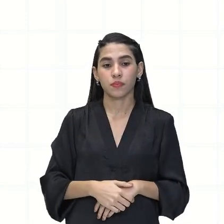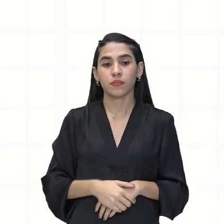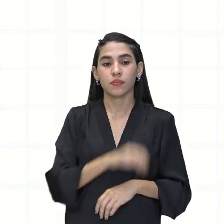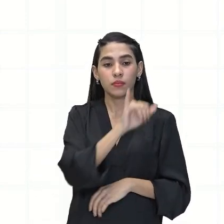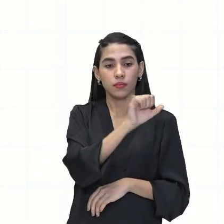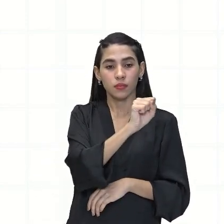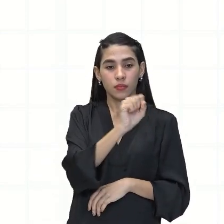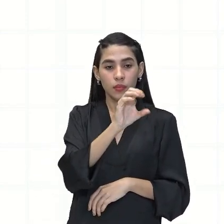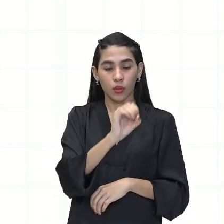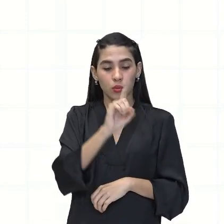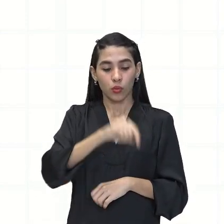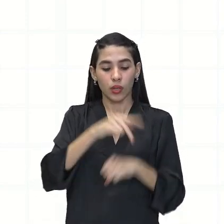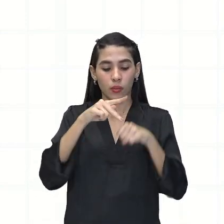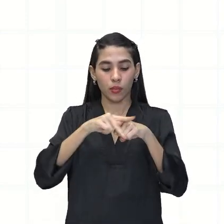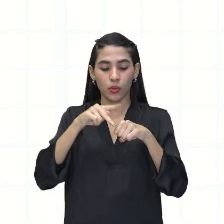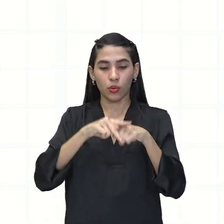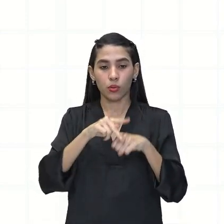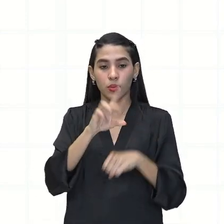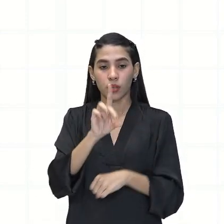pronome